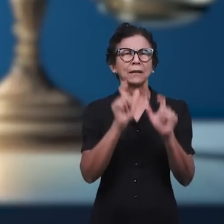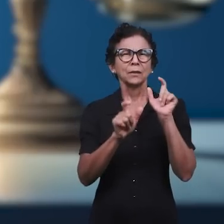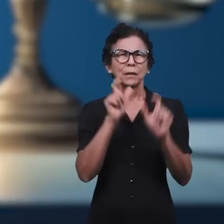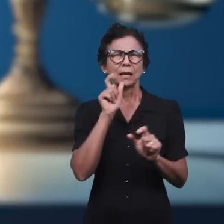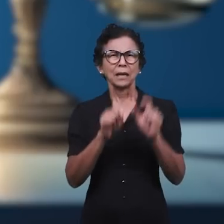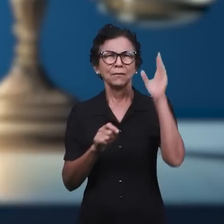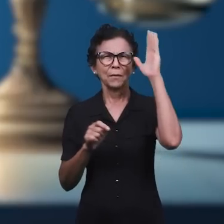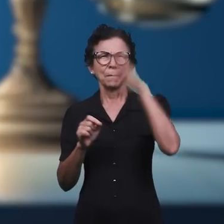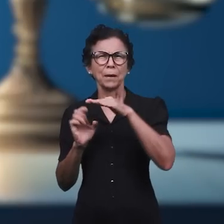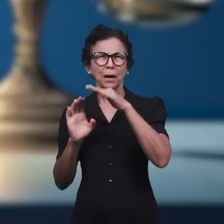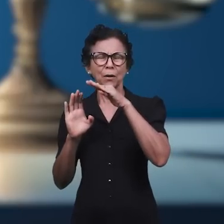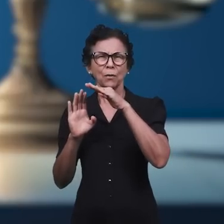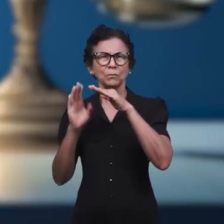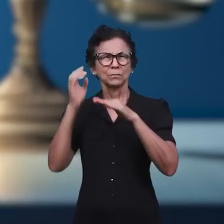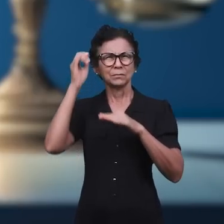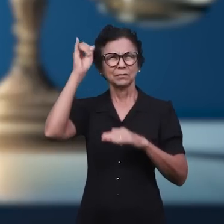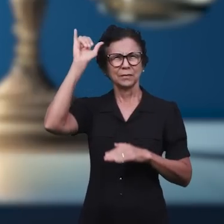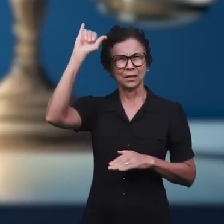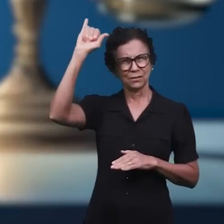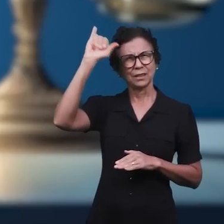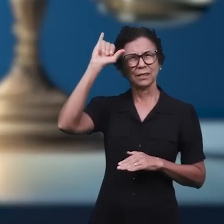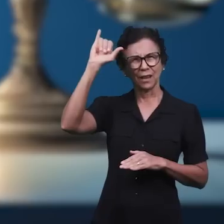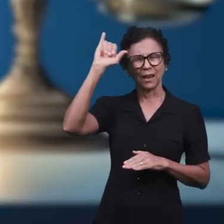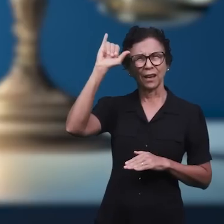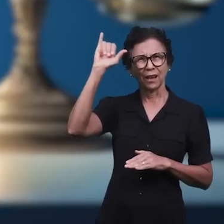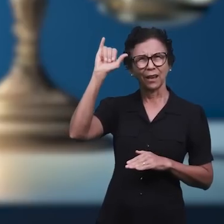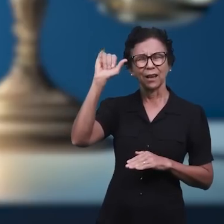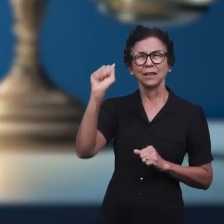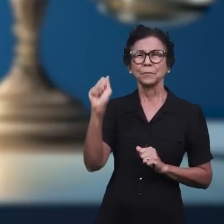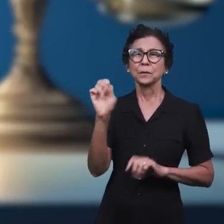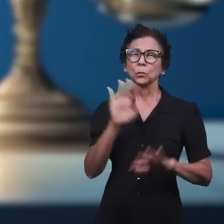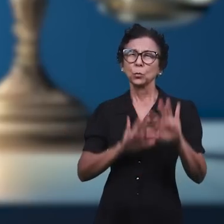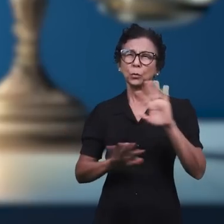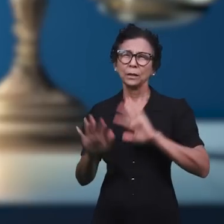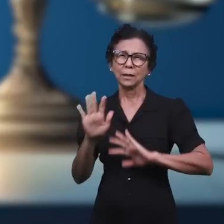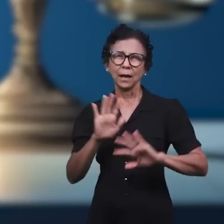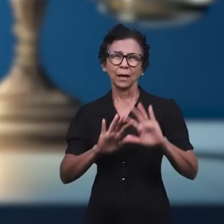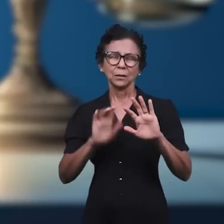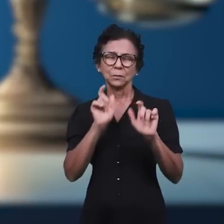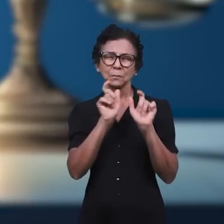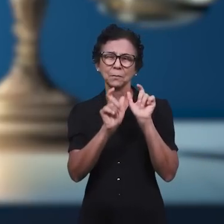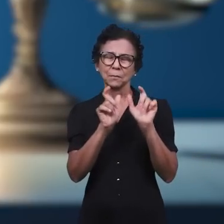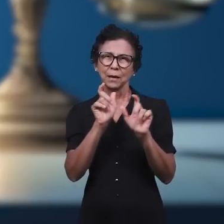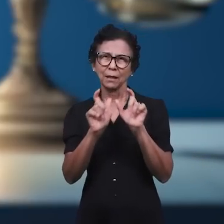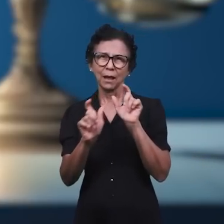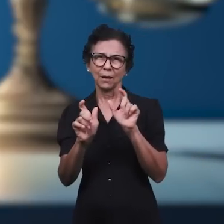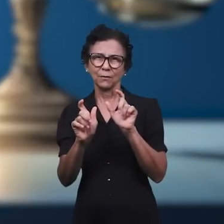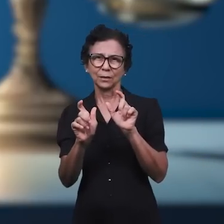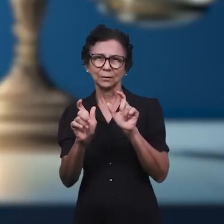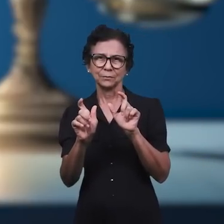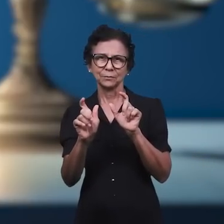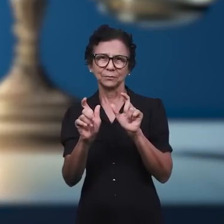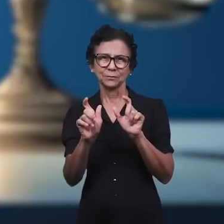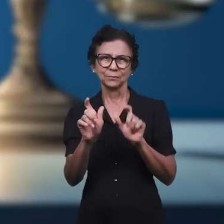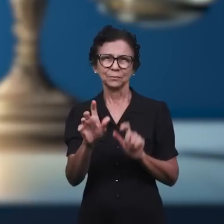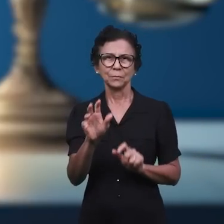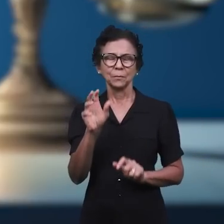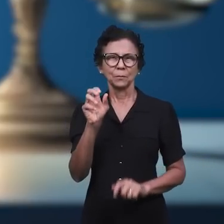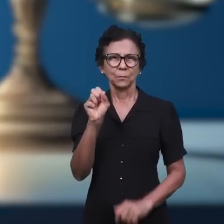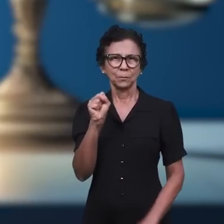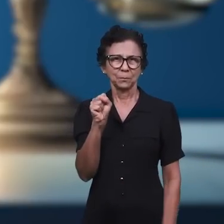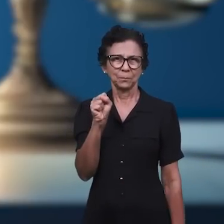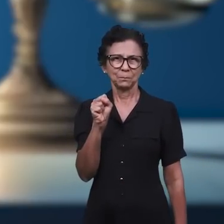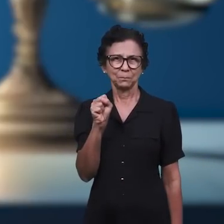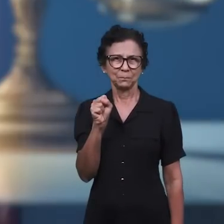transgressão, mas o que modera os seus lábios é prudente. Isso é provérbio, isso foi escrito